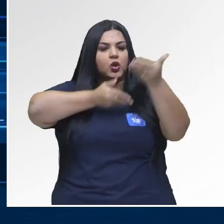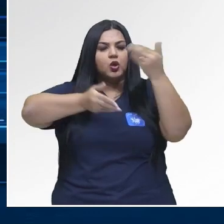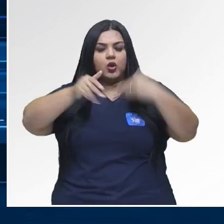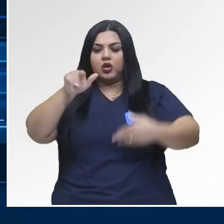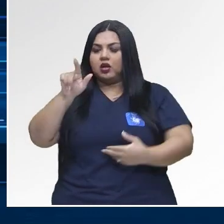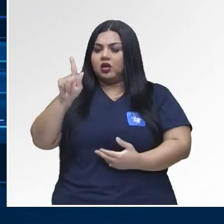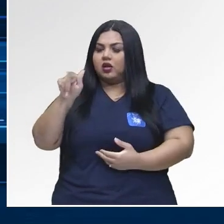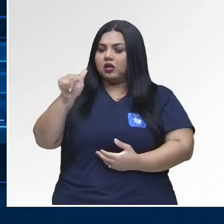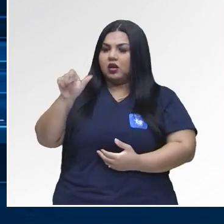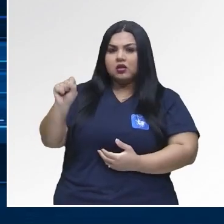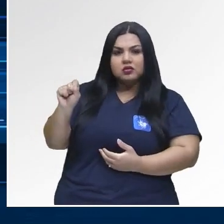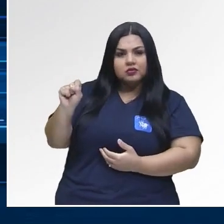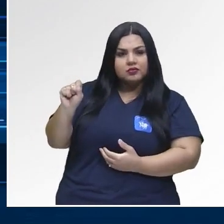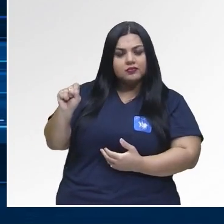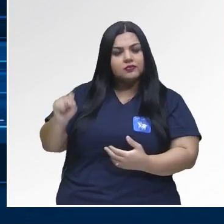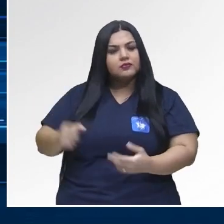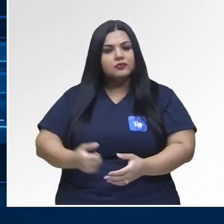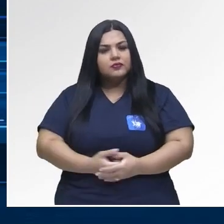gasosa.